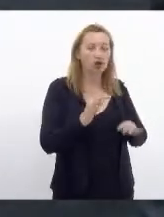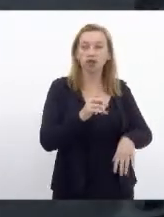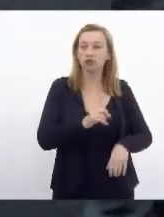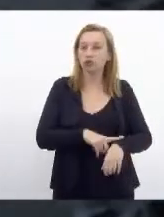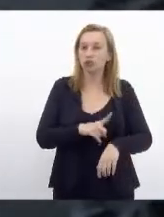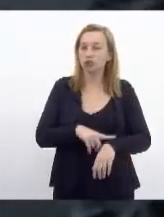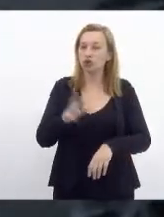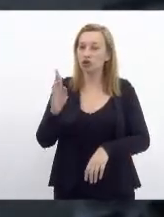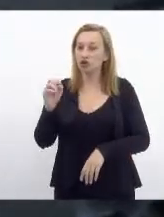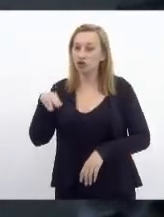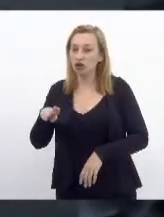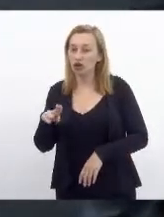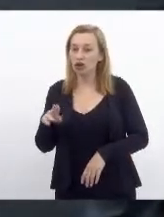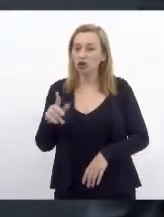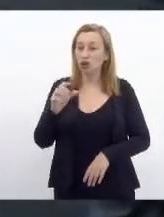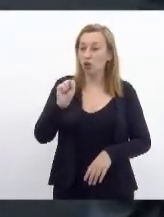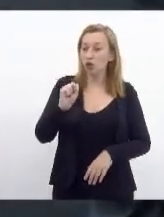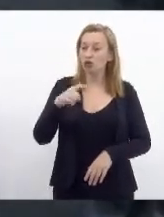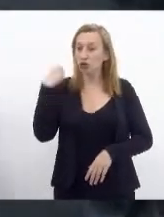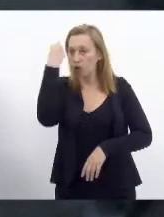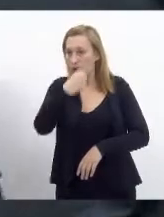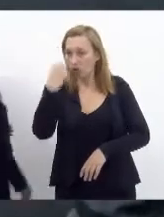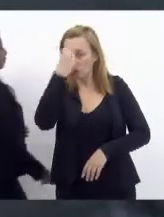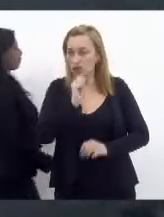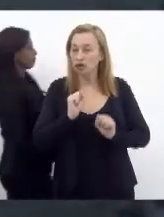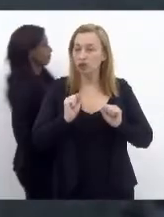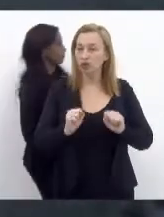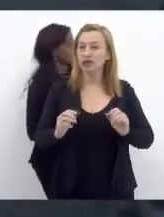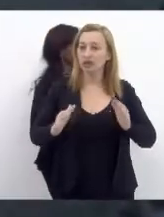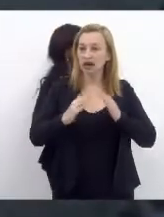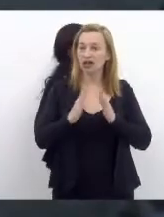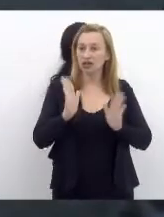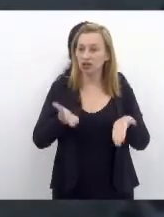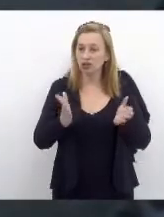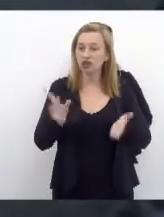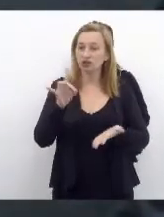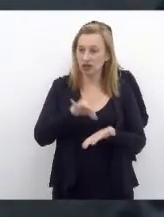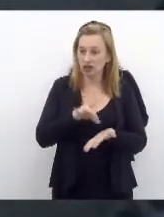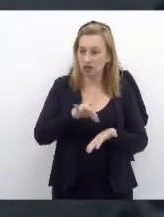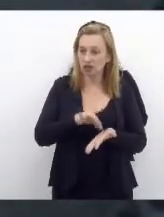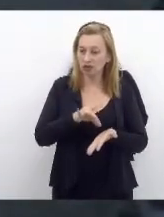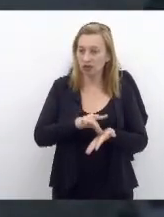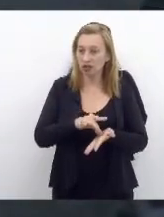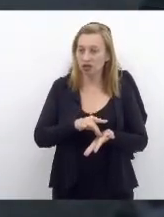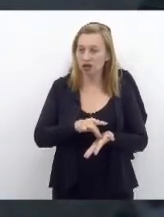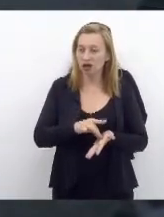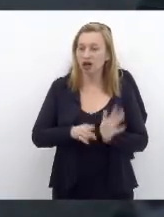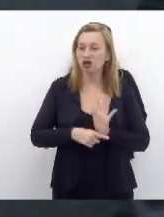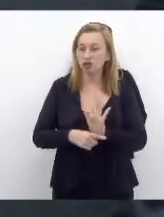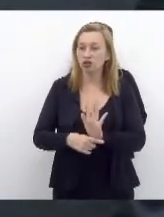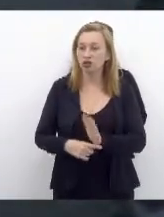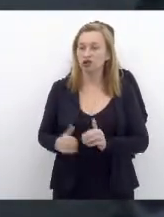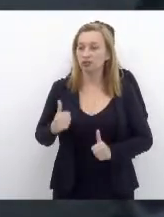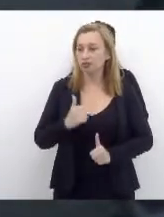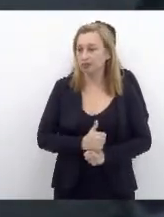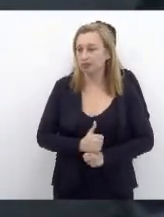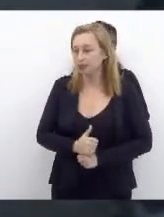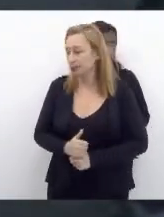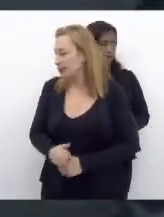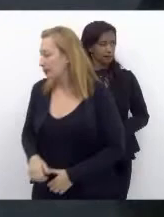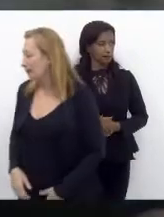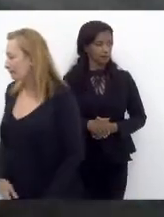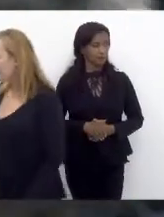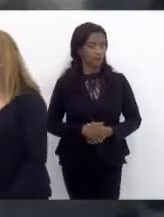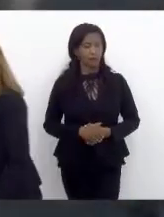de 8 horas. É a forma que nós podemos, que essa casa hoje acaba realmente, essa casa hoje acaba com essa covardia com